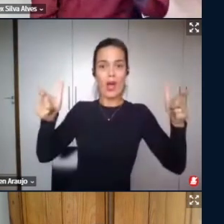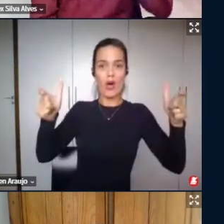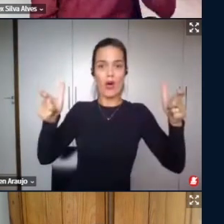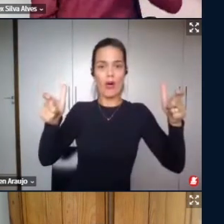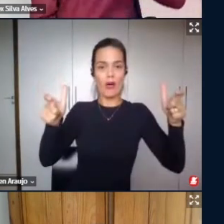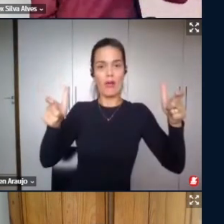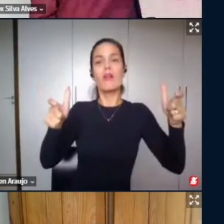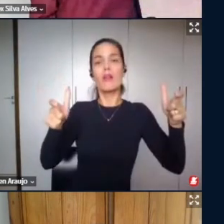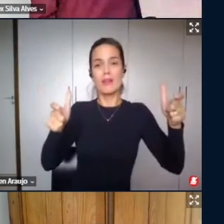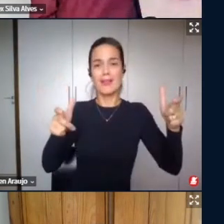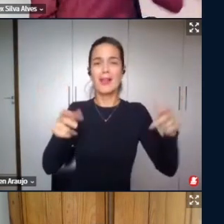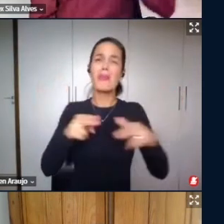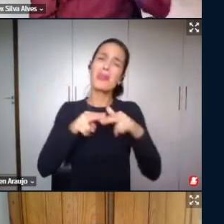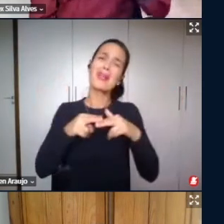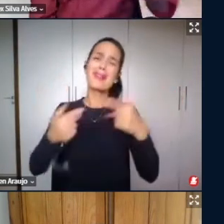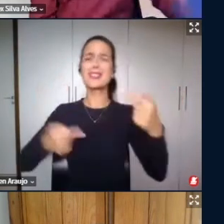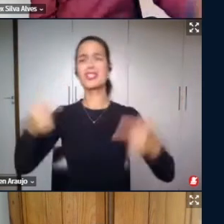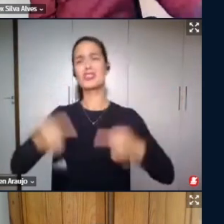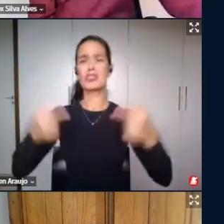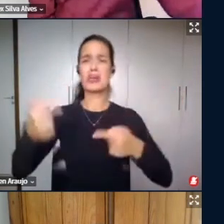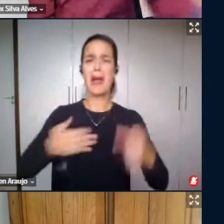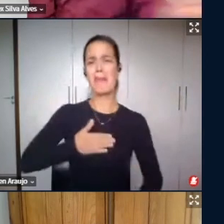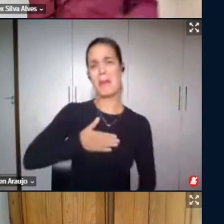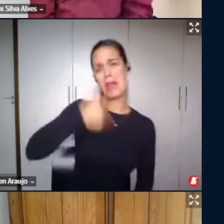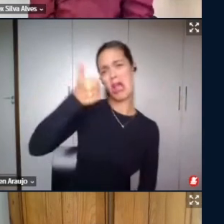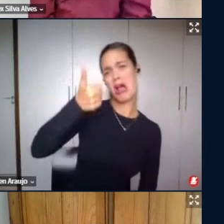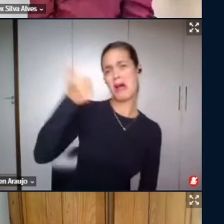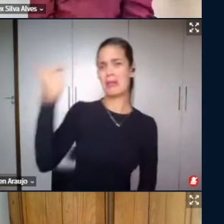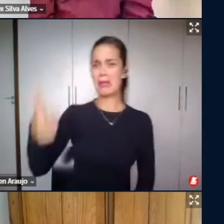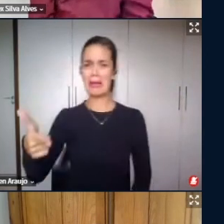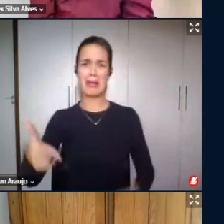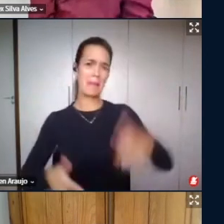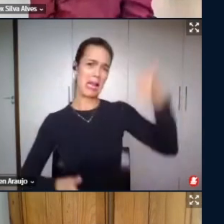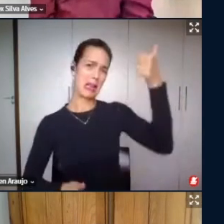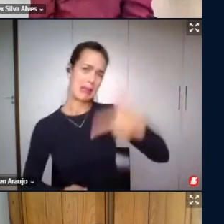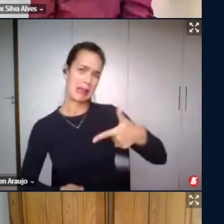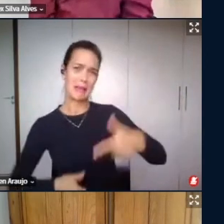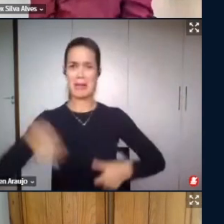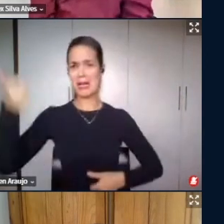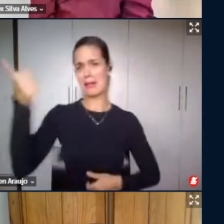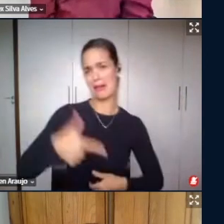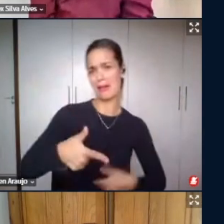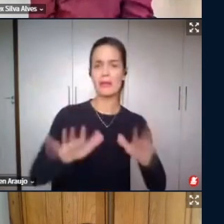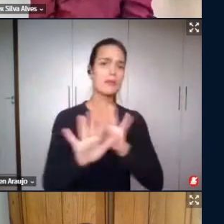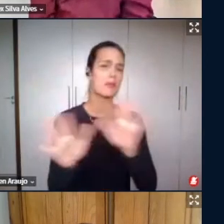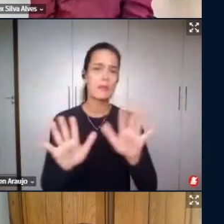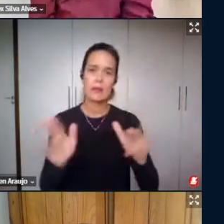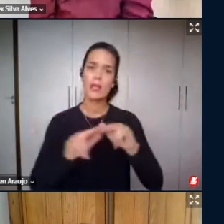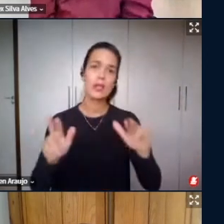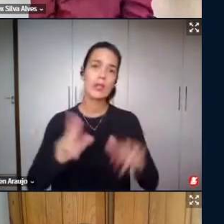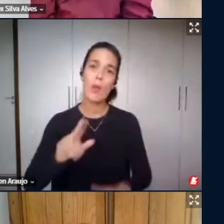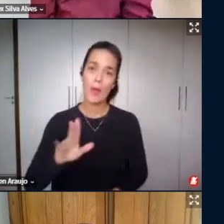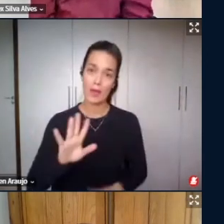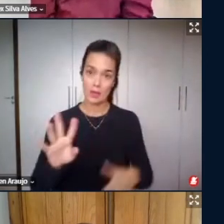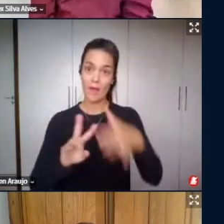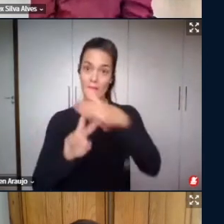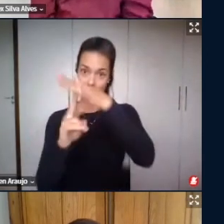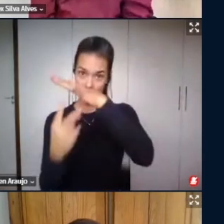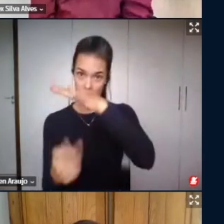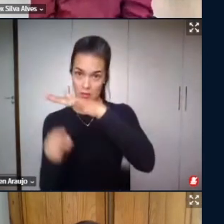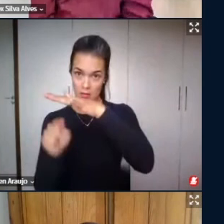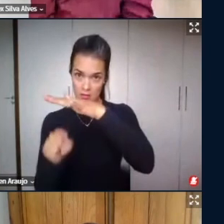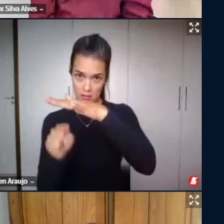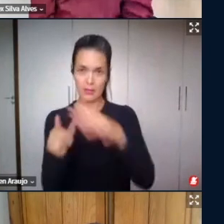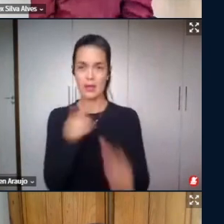política do tipo assim, a minha é melhor, a sua é melhor, a minha é pior. Então, essa questão de variação, que é a questão que o